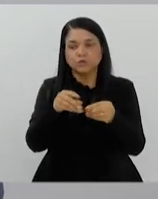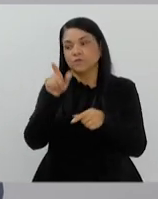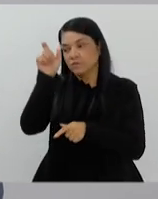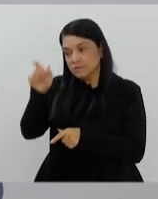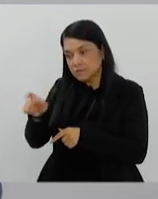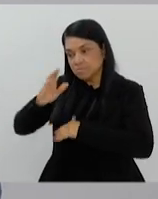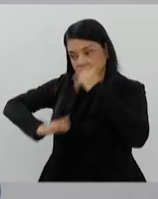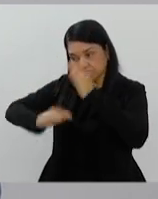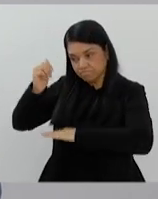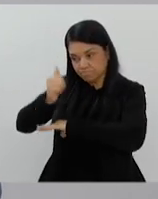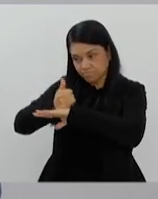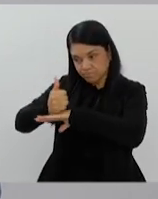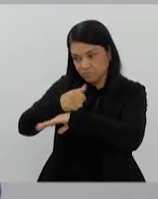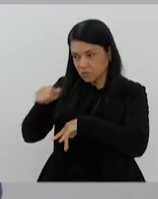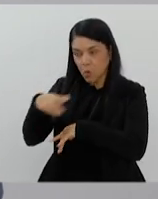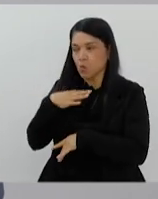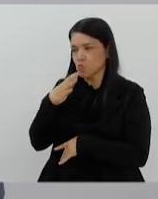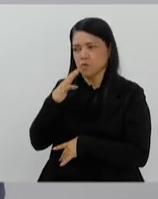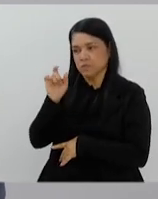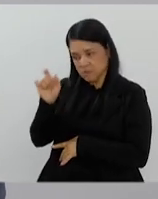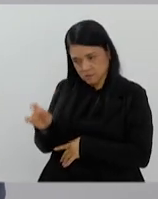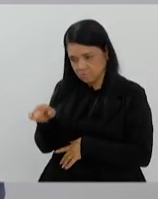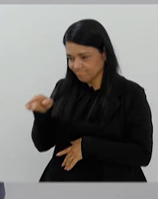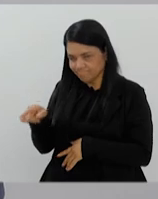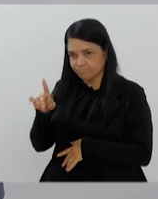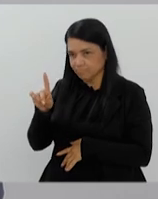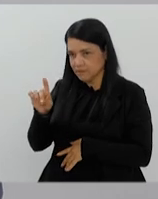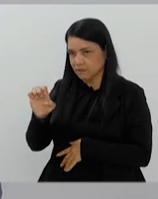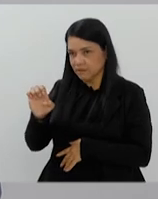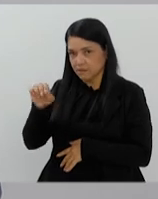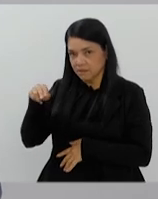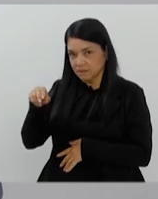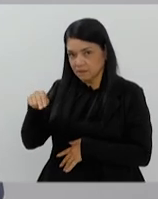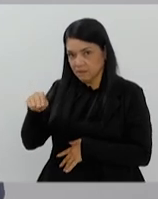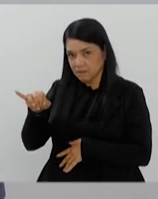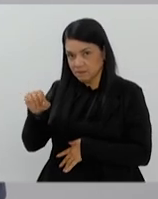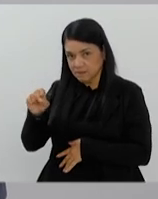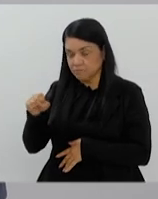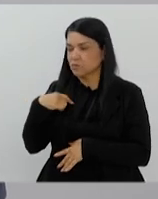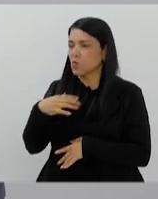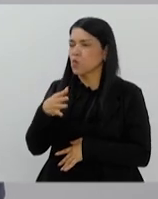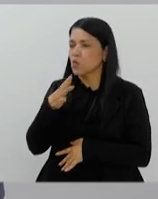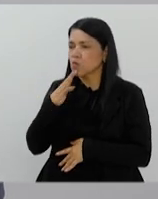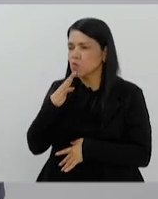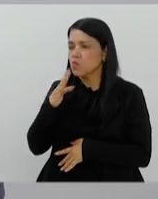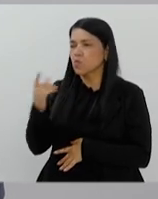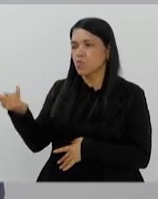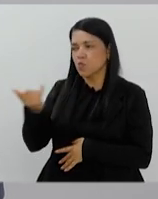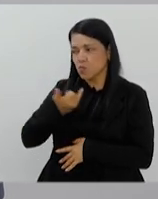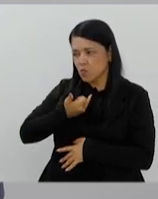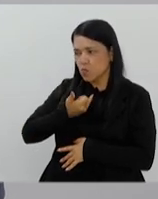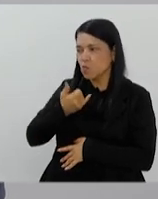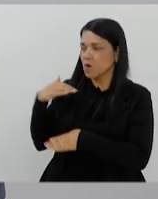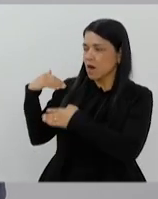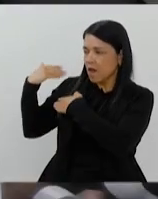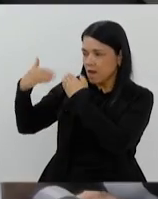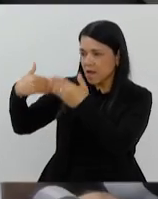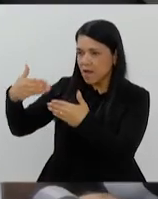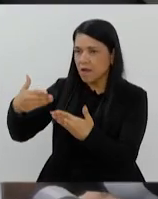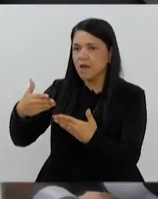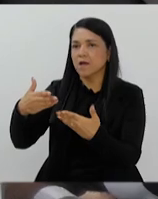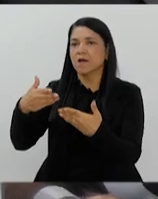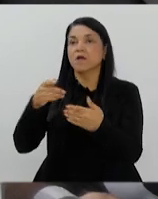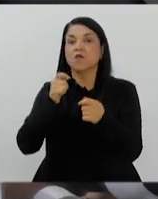ao que me consta não conheci a senhora mas pelo que ouço falar da trajetória com outros profissionais a senhora é jornalista de Formação sou